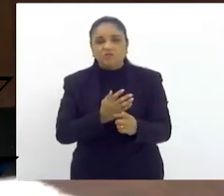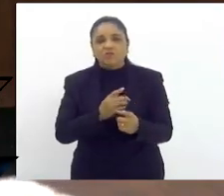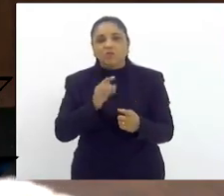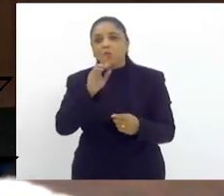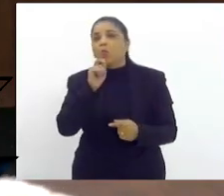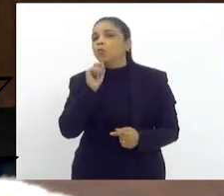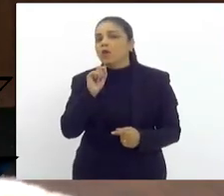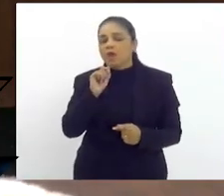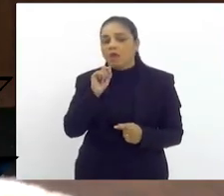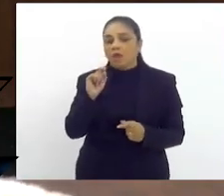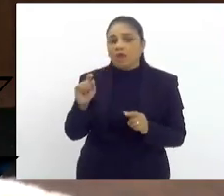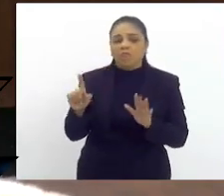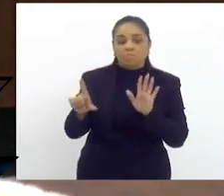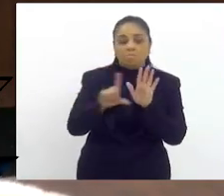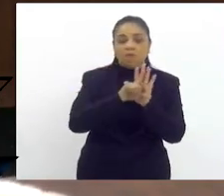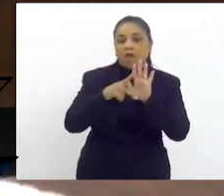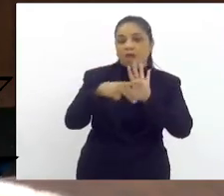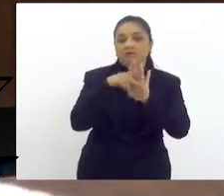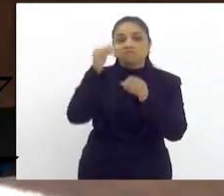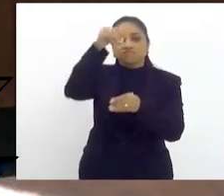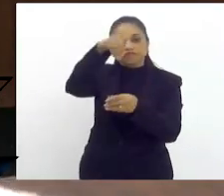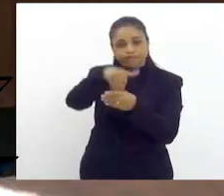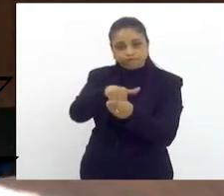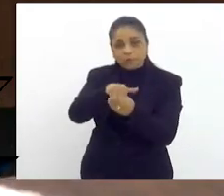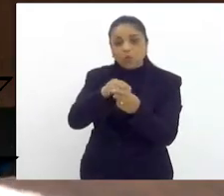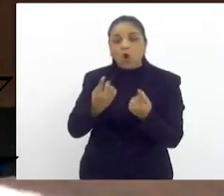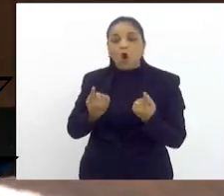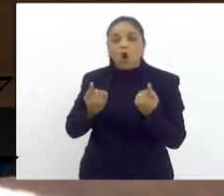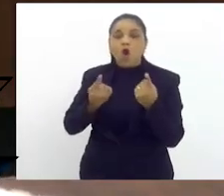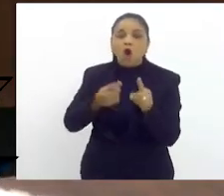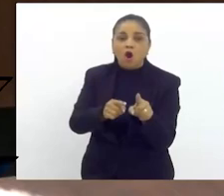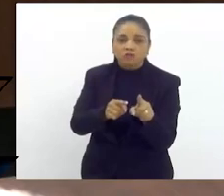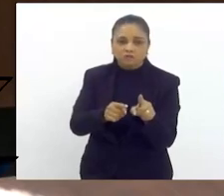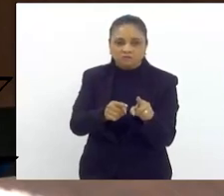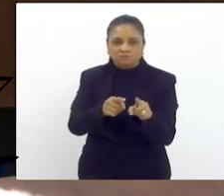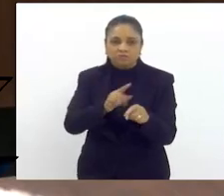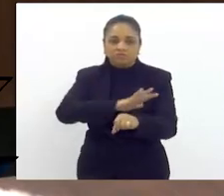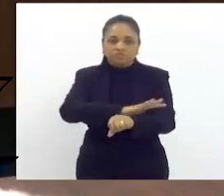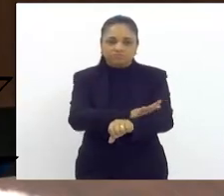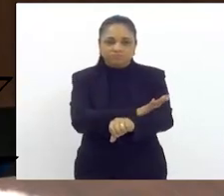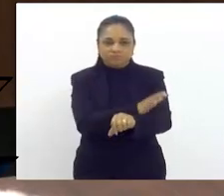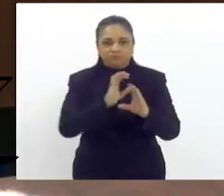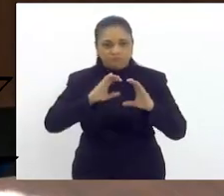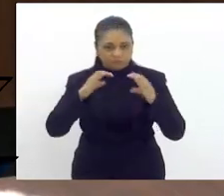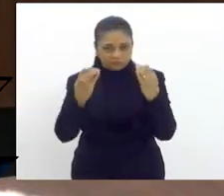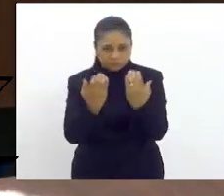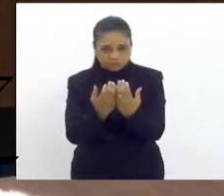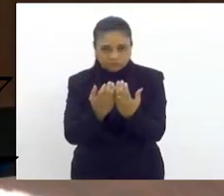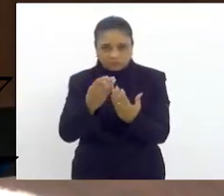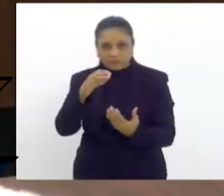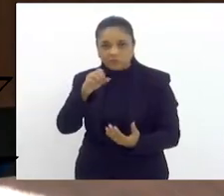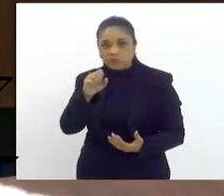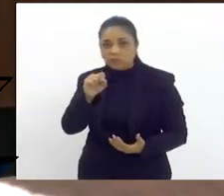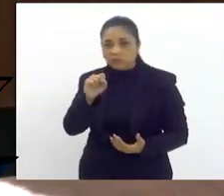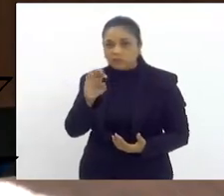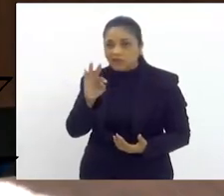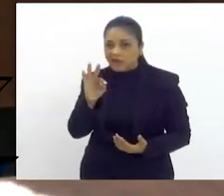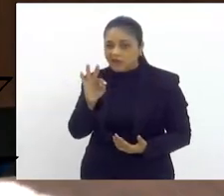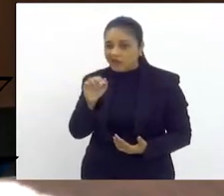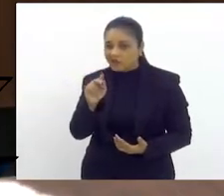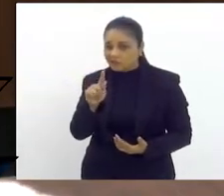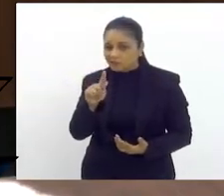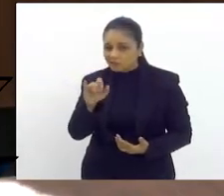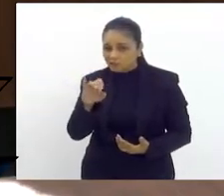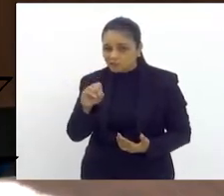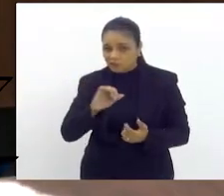um PL que Visa combater o racismo dos estádios de futebol e esse pé ele tá tramitando nessa